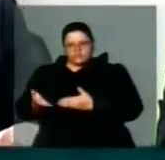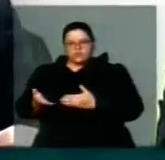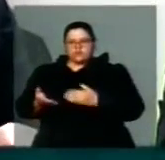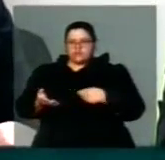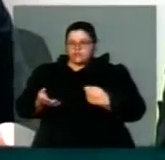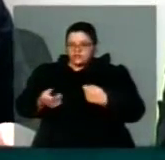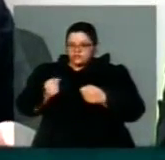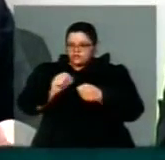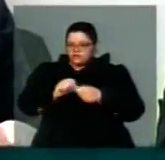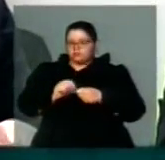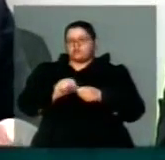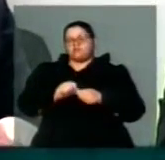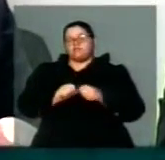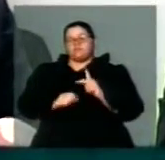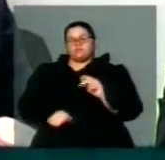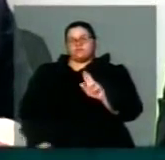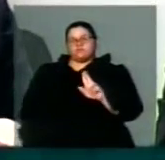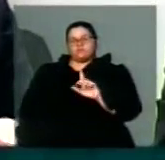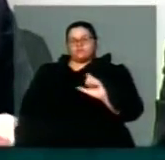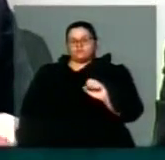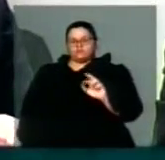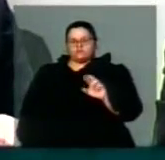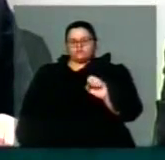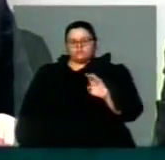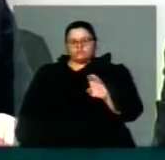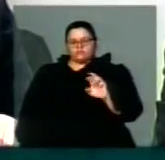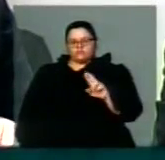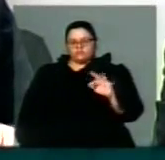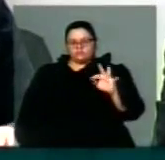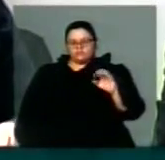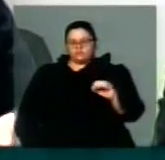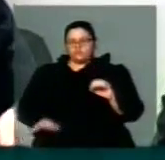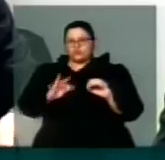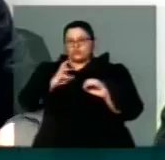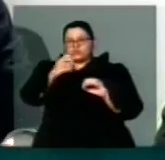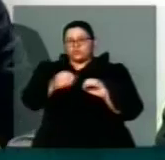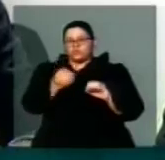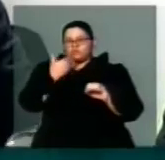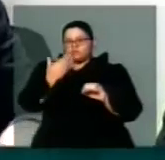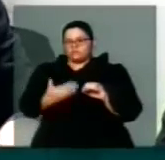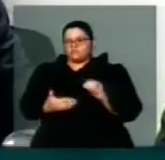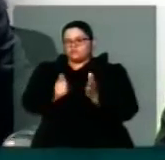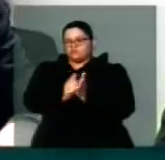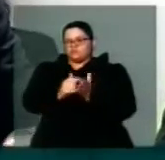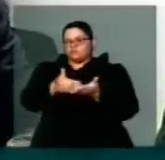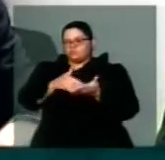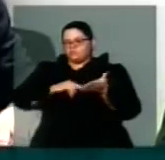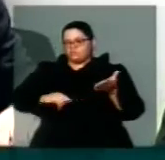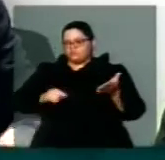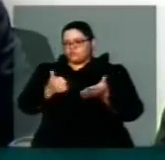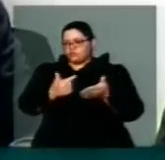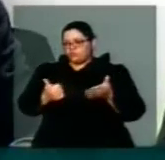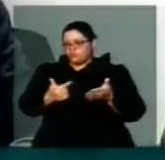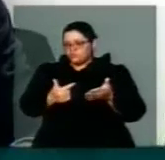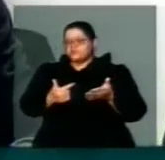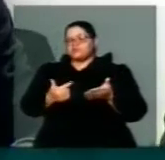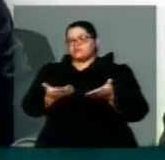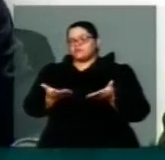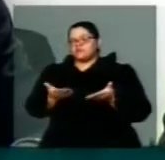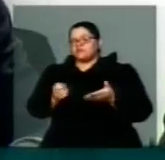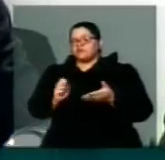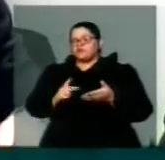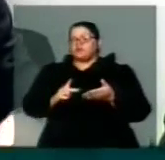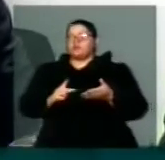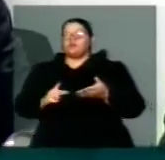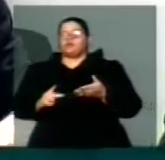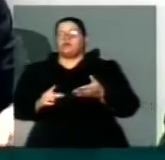todo o paradigma das 12 páginas comuns a todos os pedidos de inquérito, porque se lastreia que a diretoria internacional da Petrobras, ela